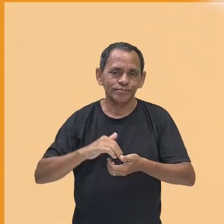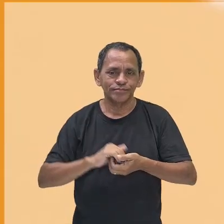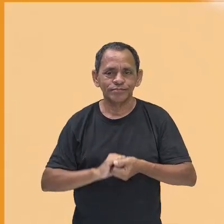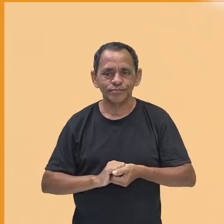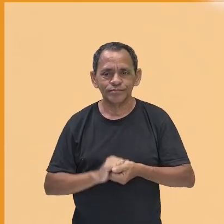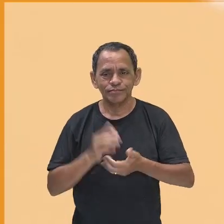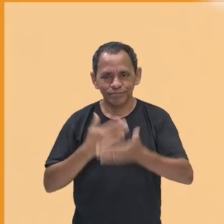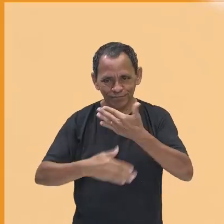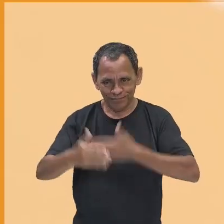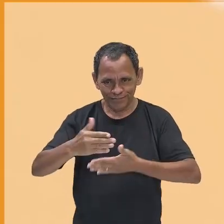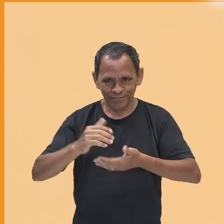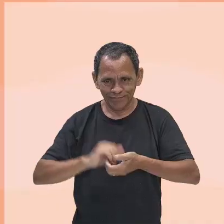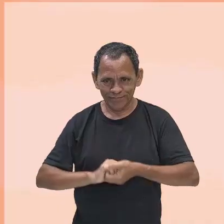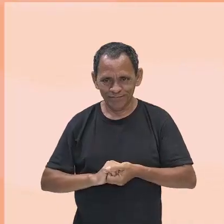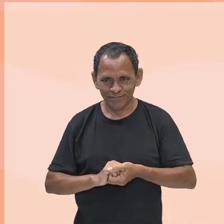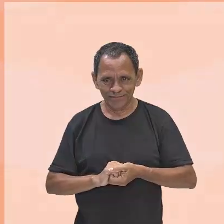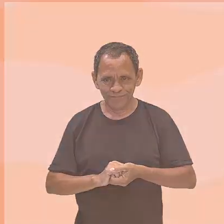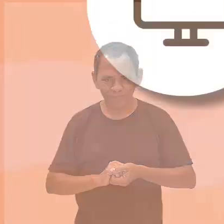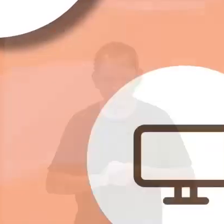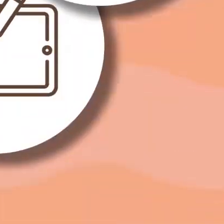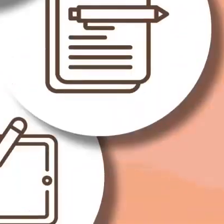Vamos lá, vamos seguir em diante.